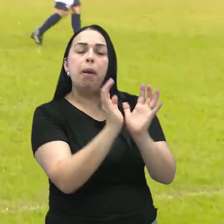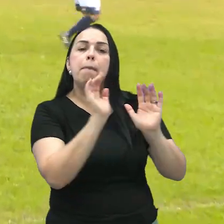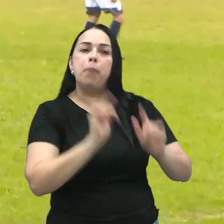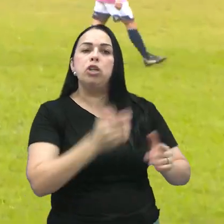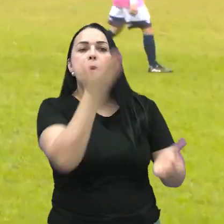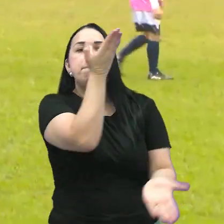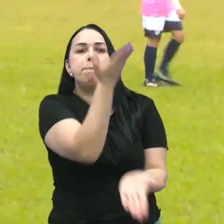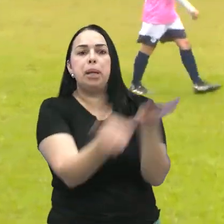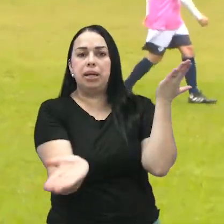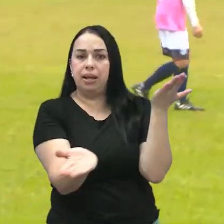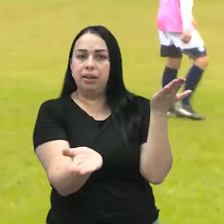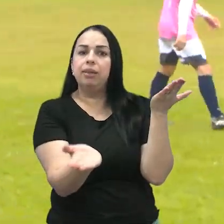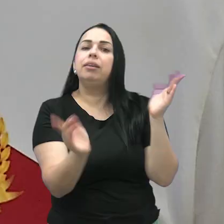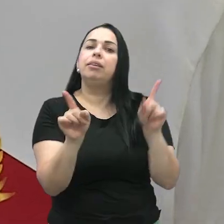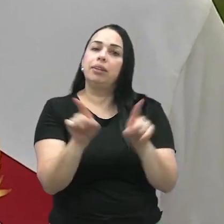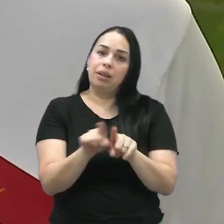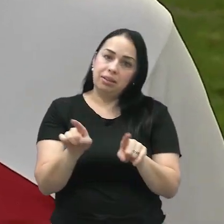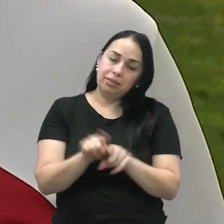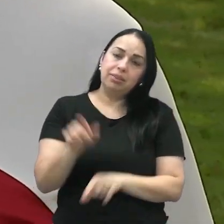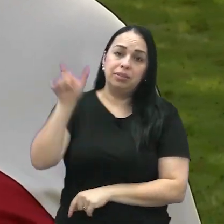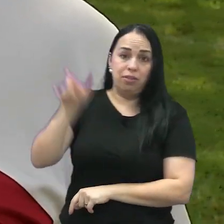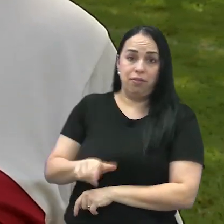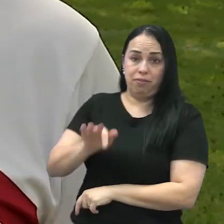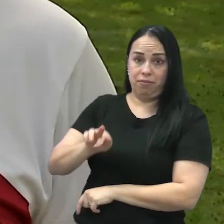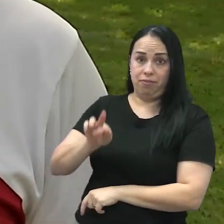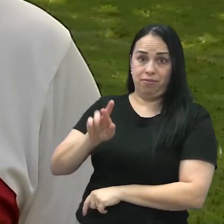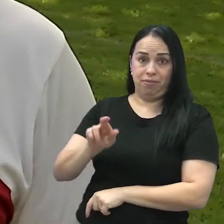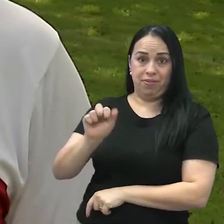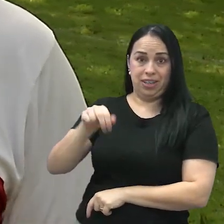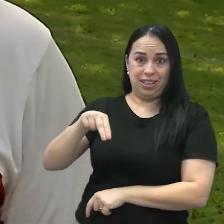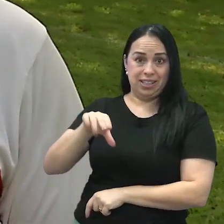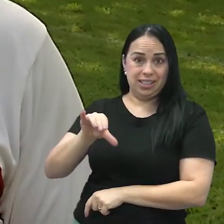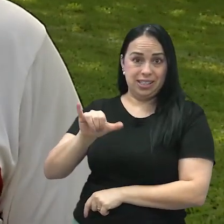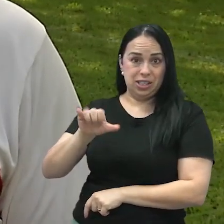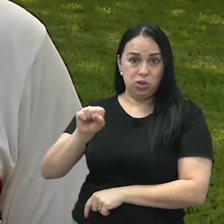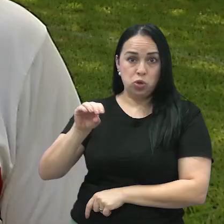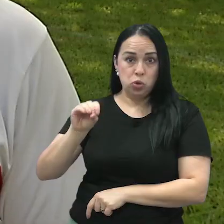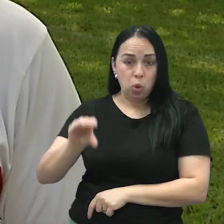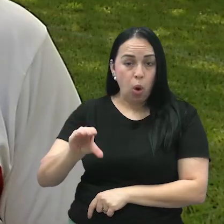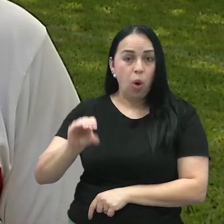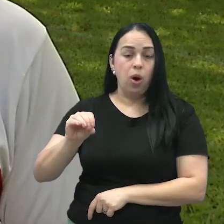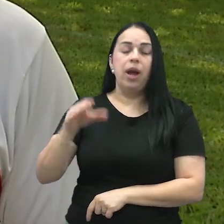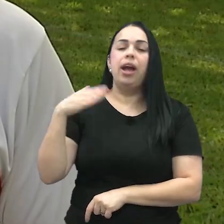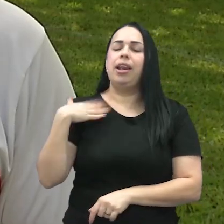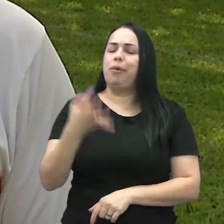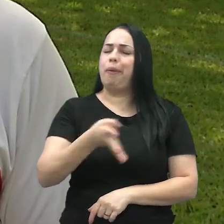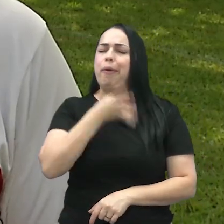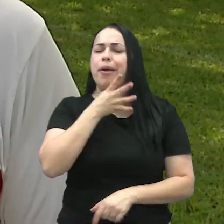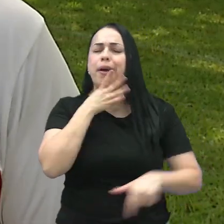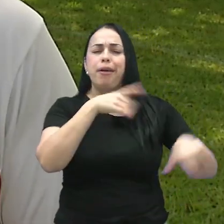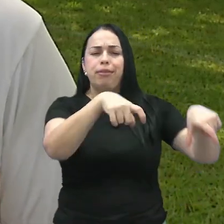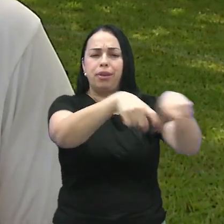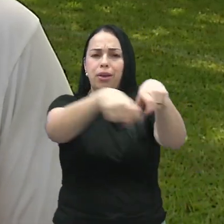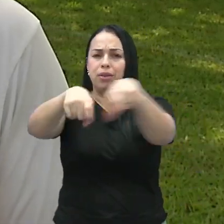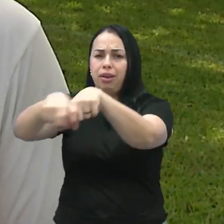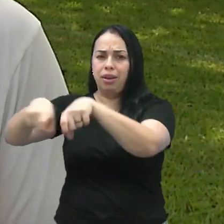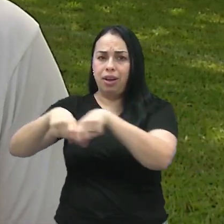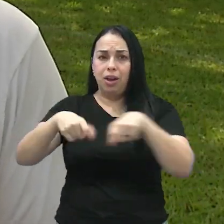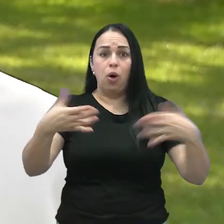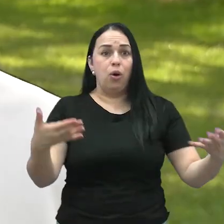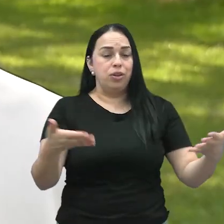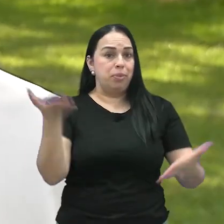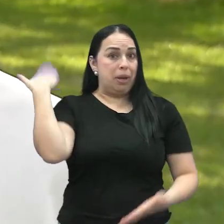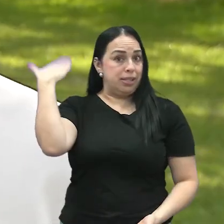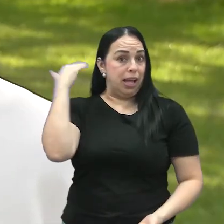dependendo da gravidade da infração. O Francisco conhece bem os gramados de São José. Já jogou muito e hoje atua como